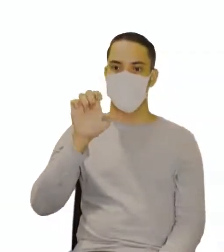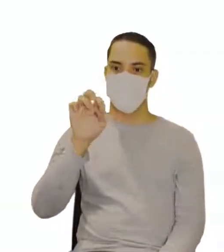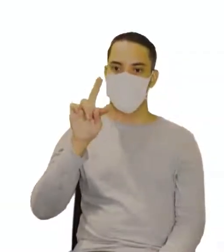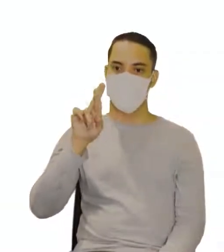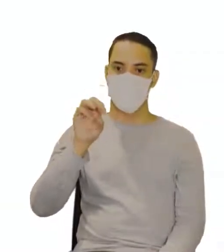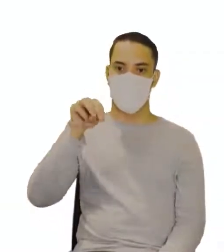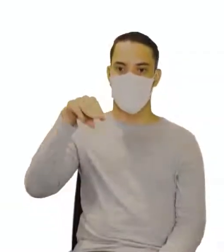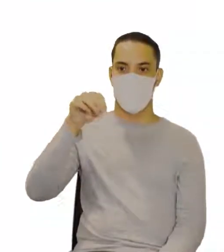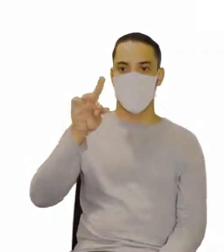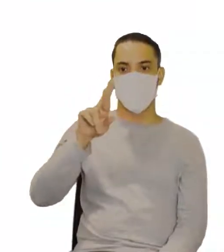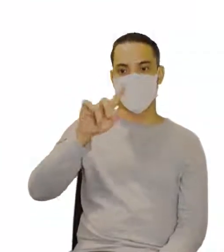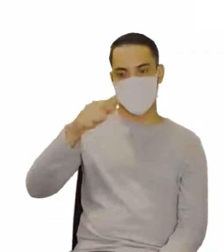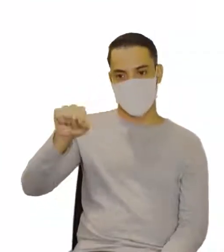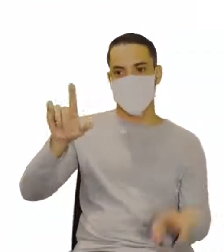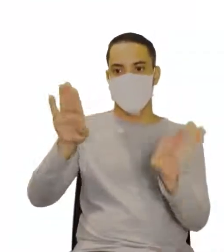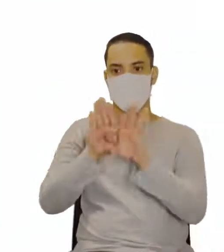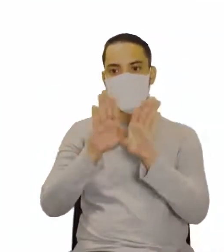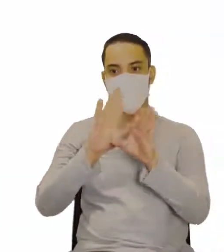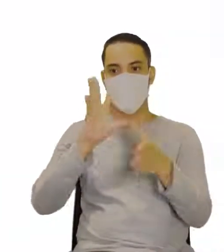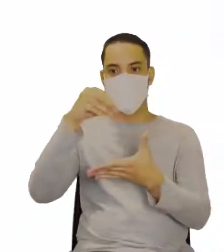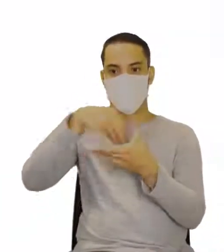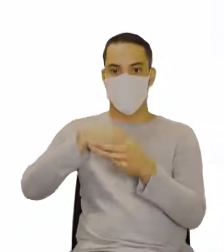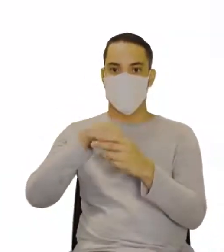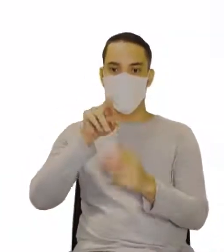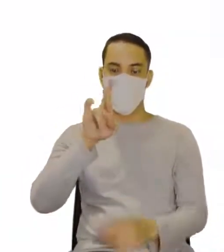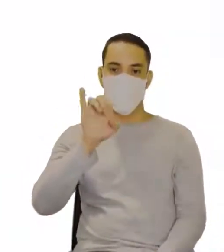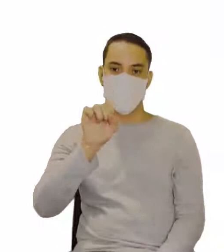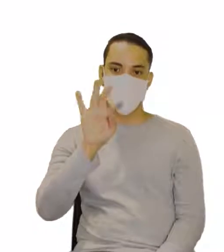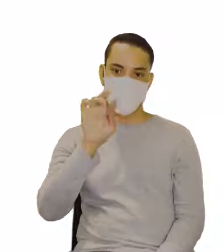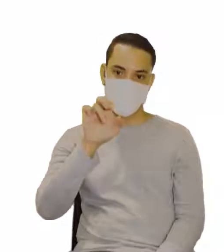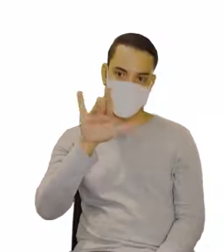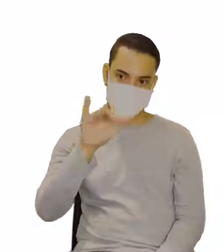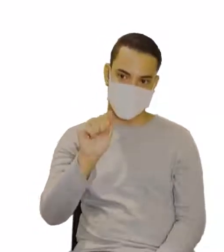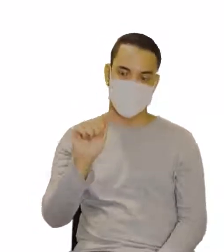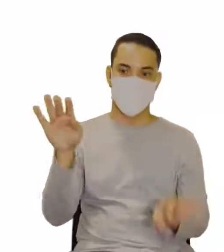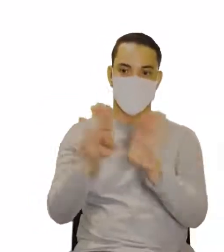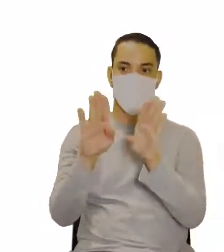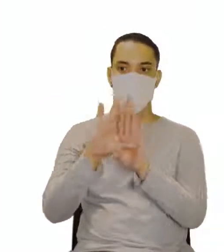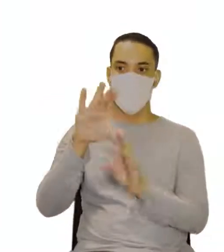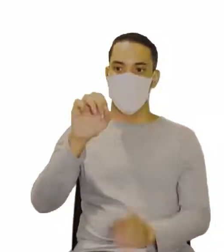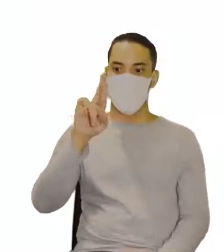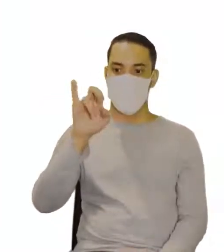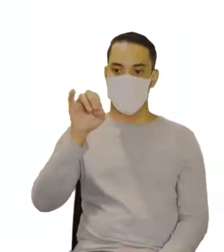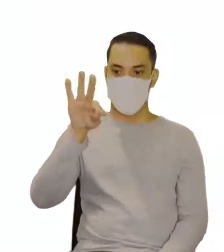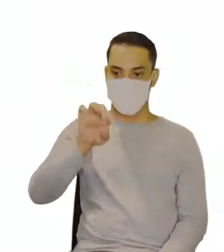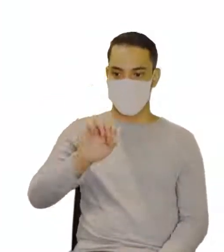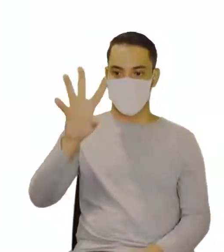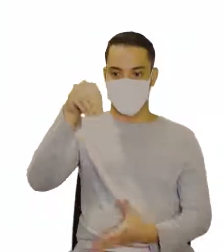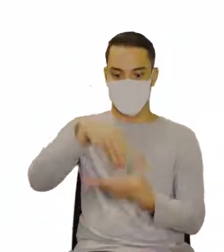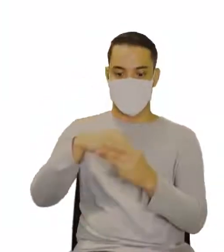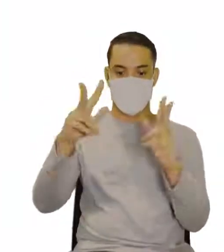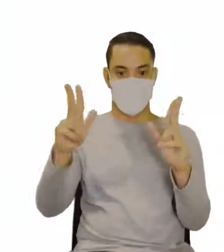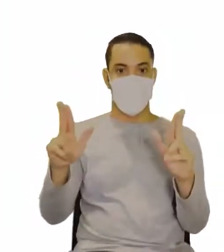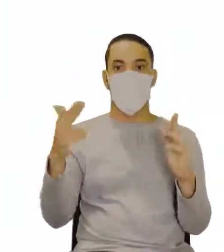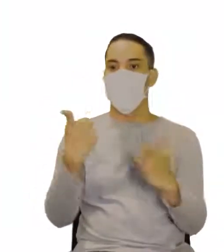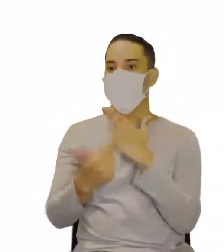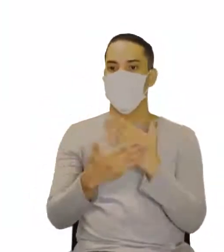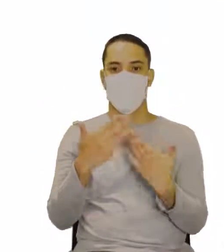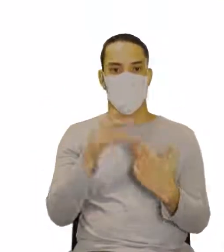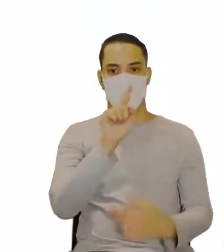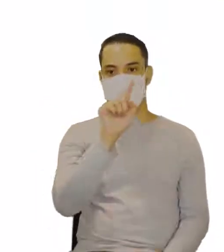equivalente, resistência equivalente e a corrente. Lembrando que a corrente ela é igual em cada